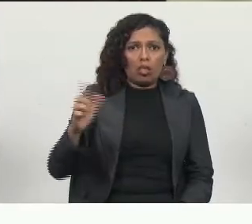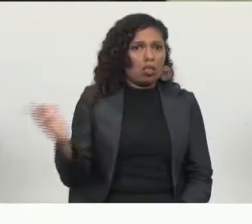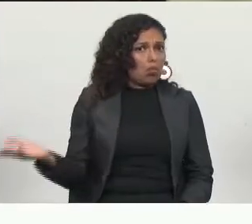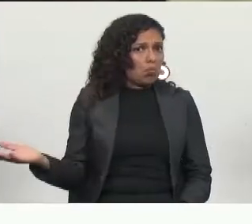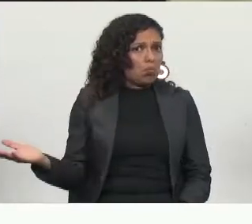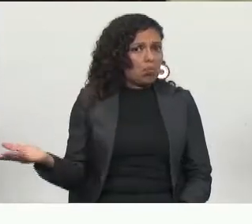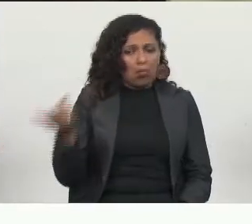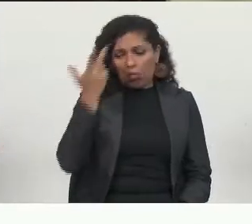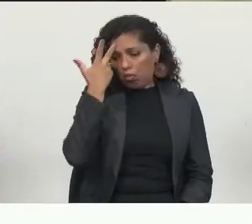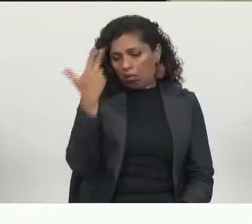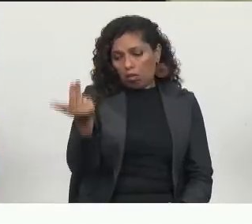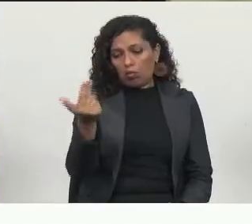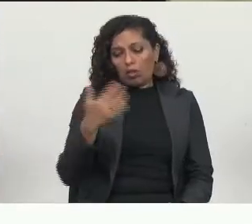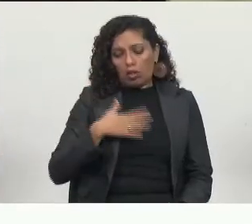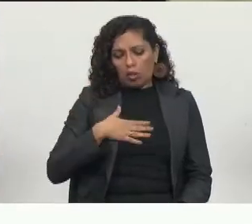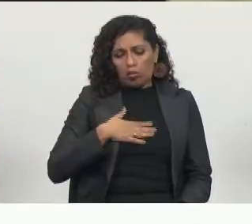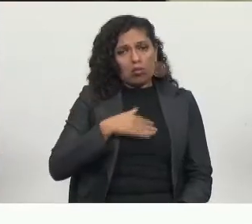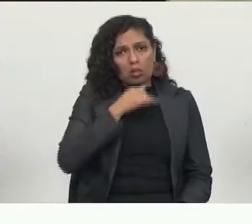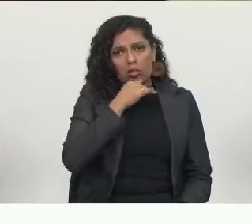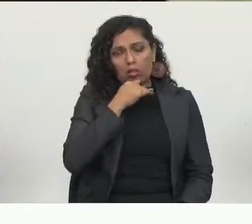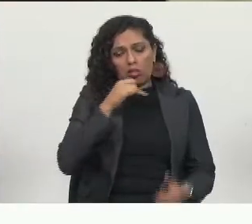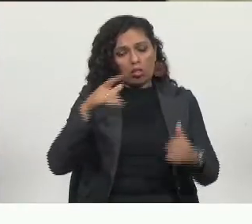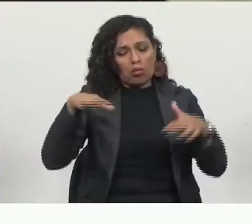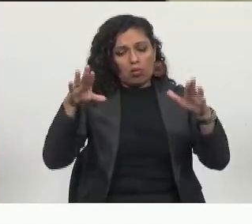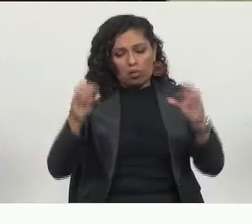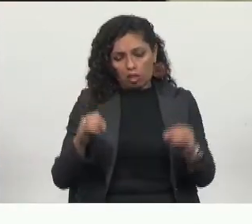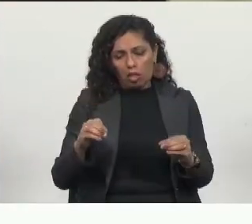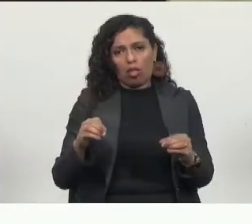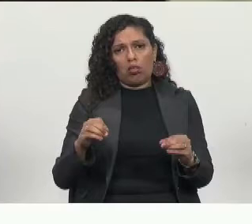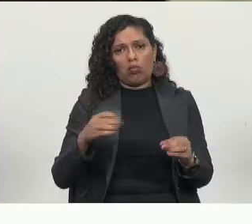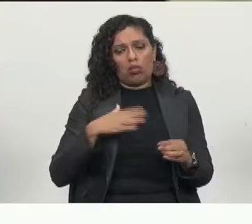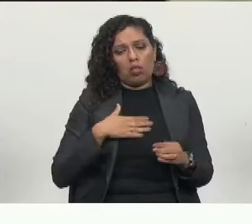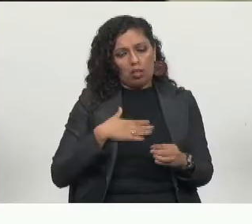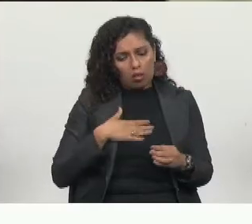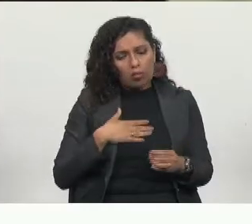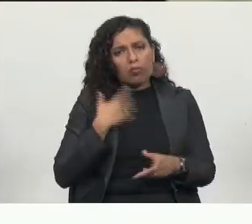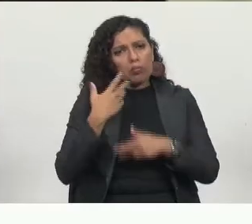claro que, embora defenda